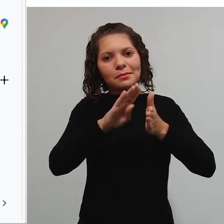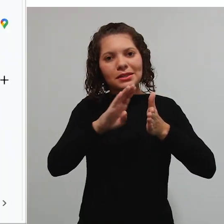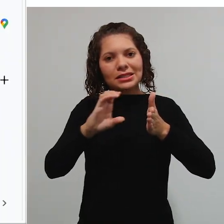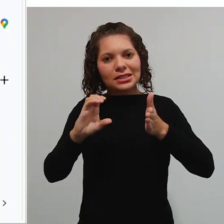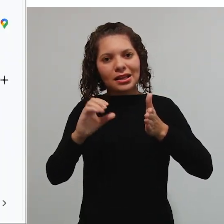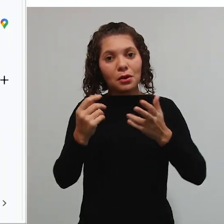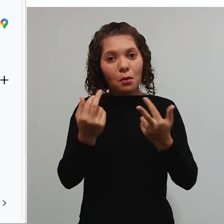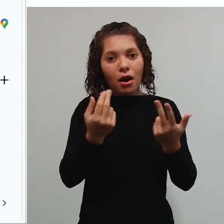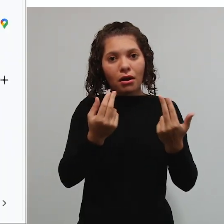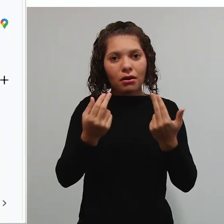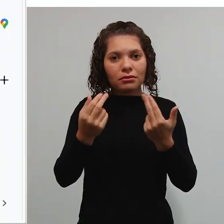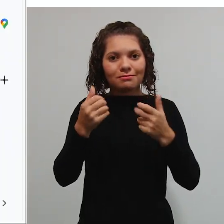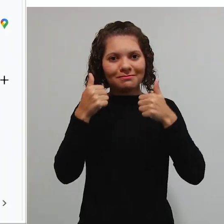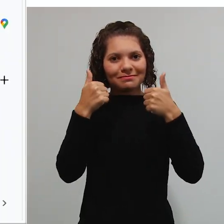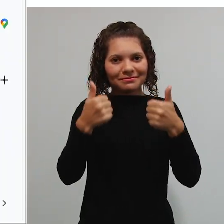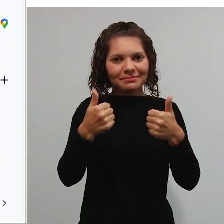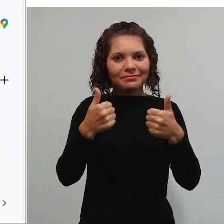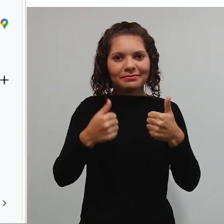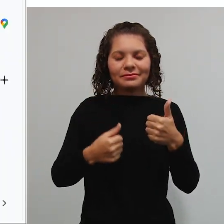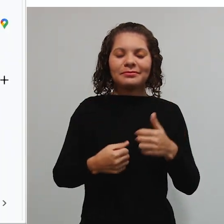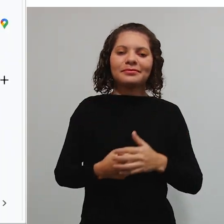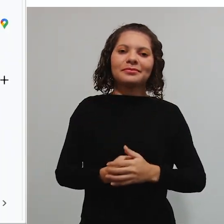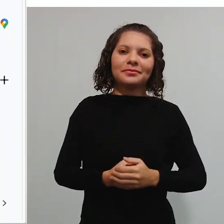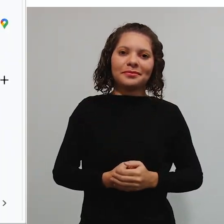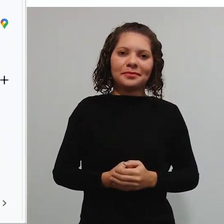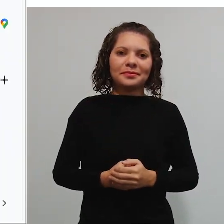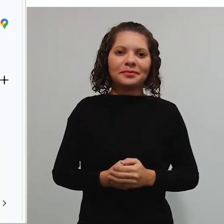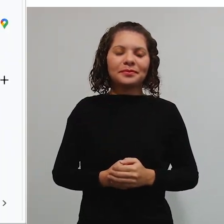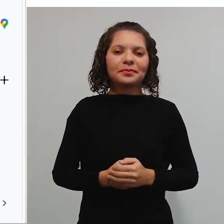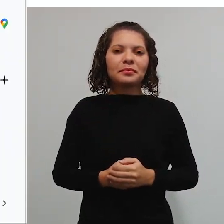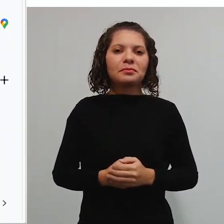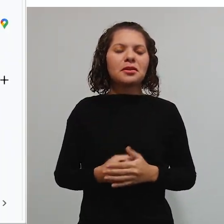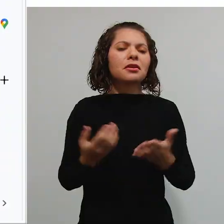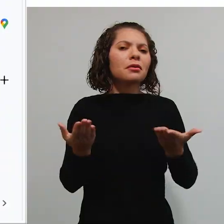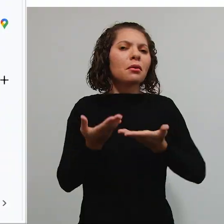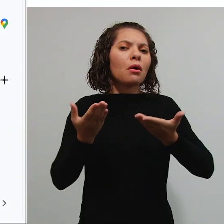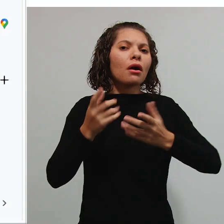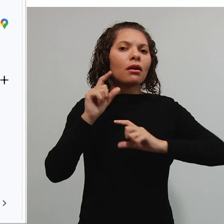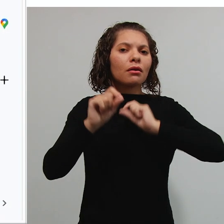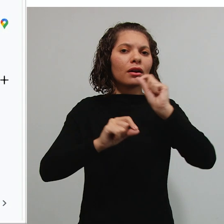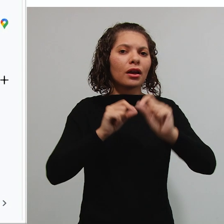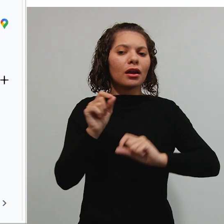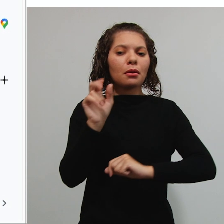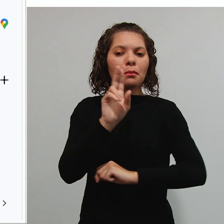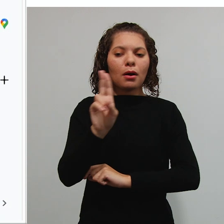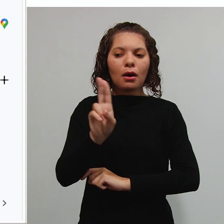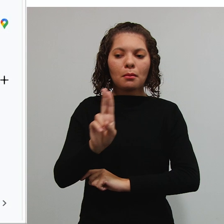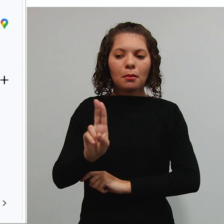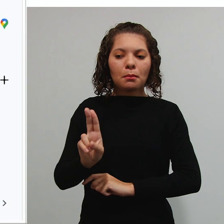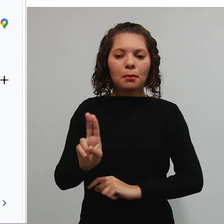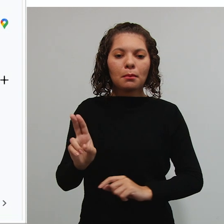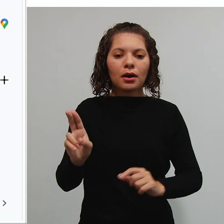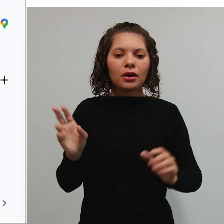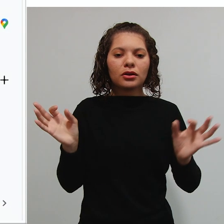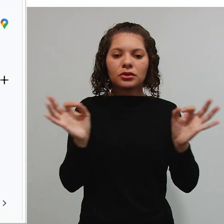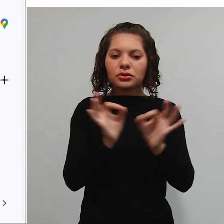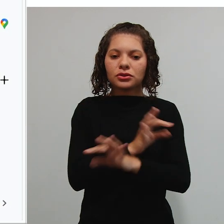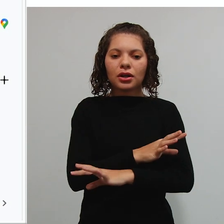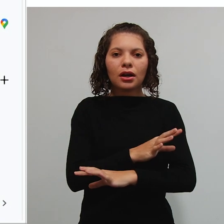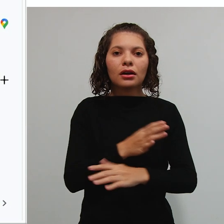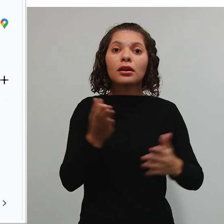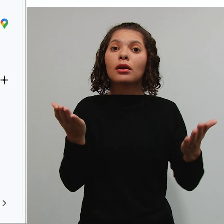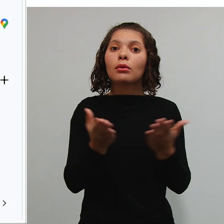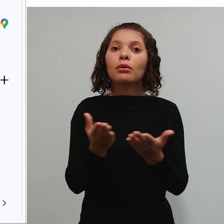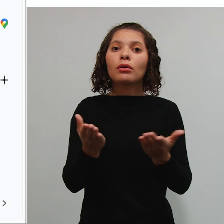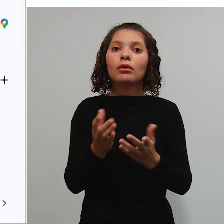ideia, beleza? Tudo certo? Beleza. Depois que você faz a identificação, aliás, o